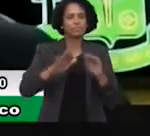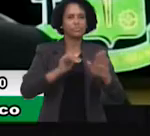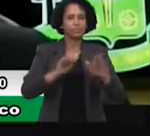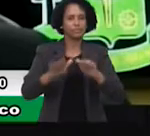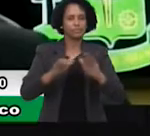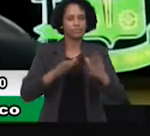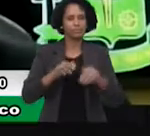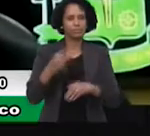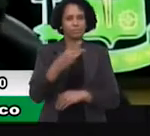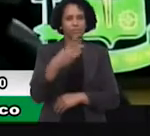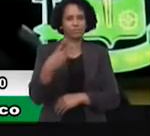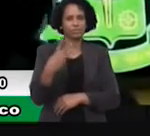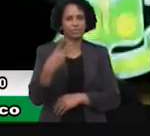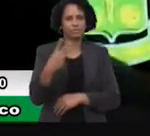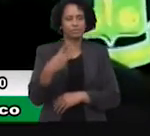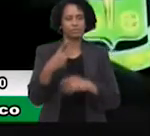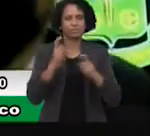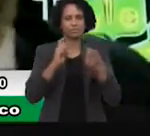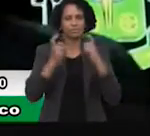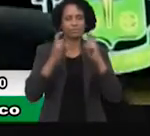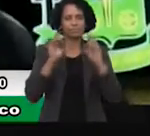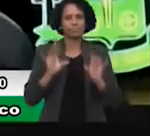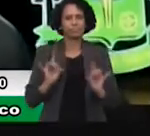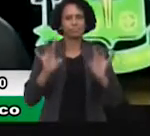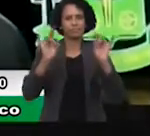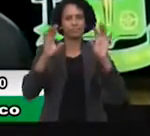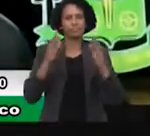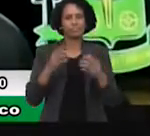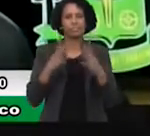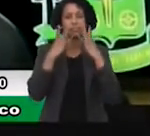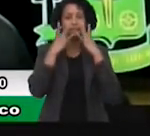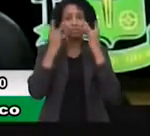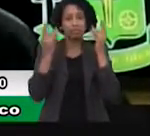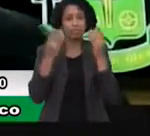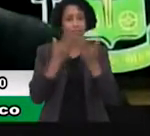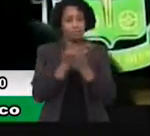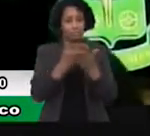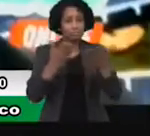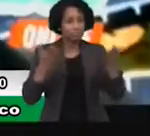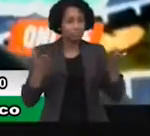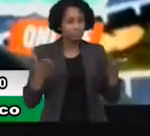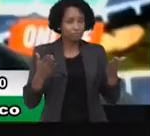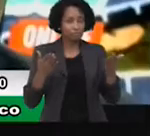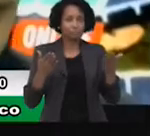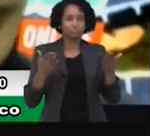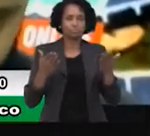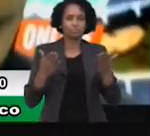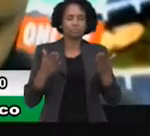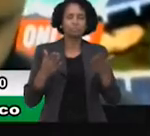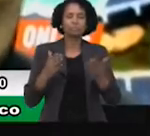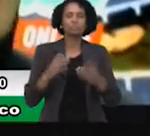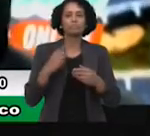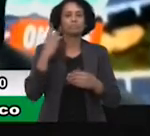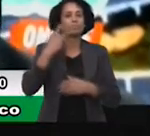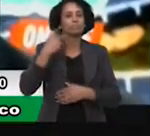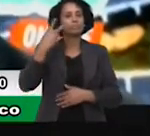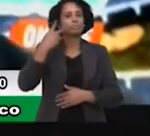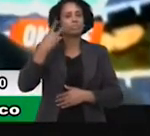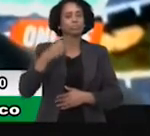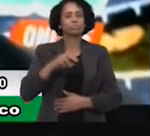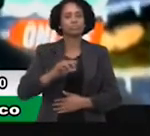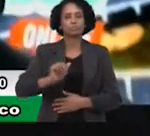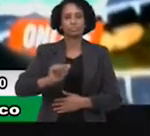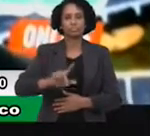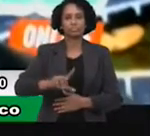extraordinária. Atenção, senhores vereadores, para a chamada. Vereador Alex da Academia.